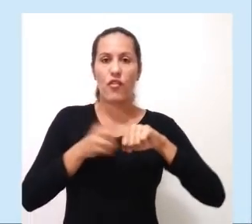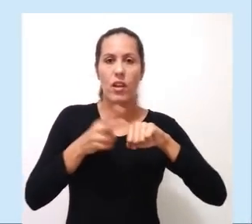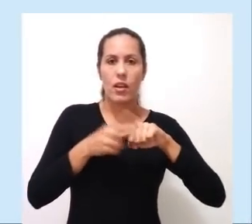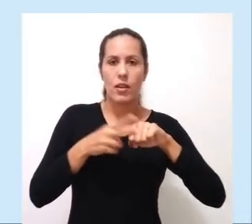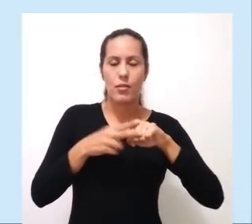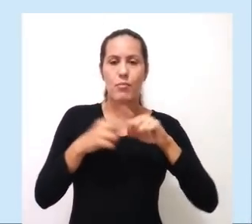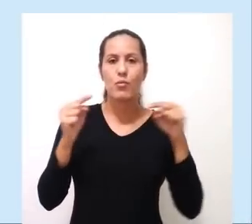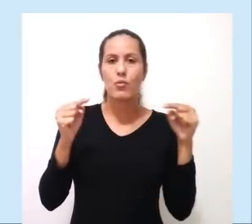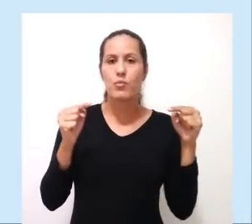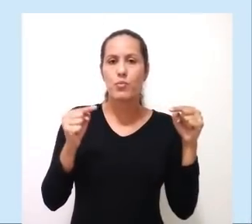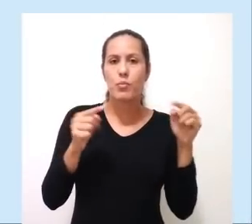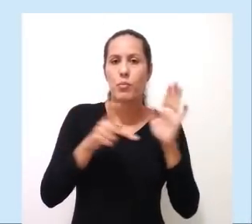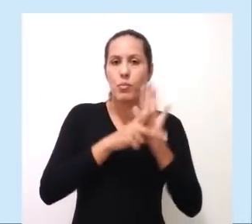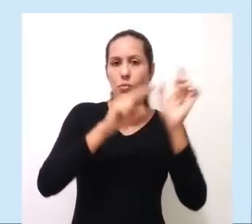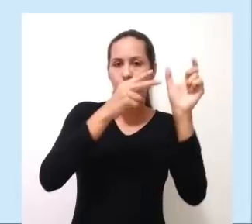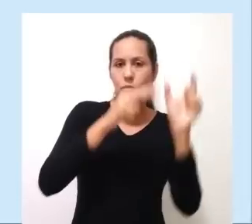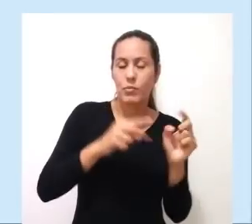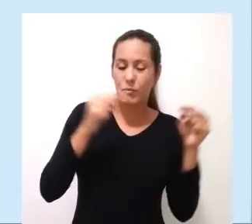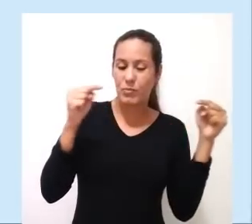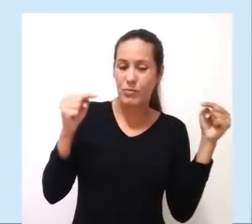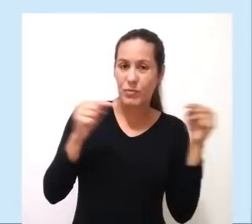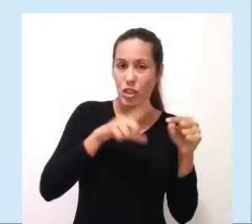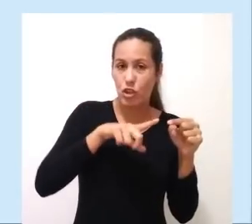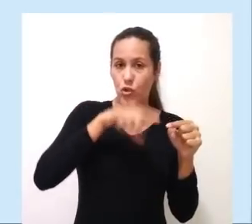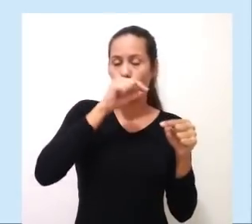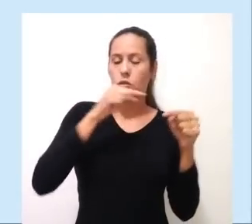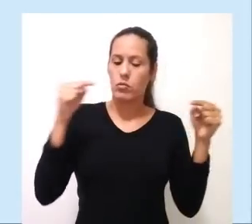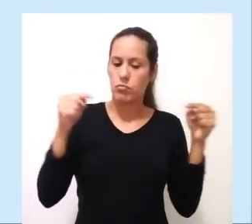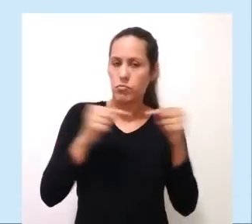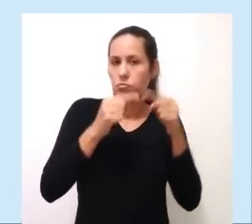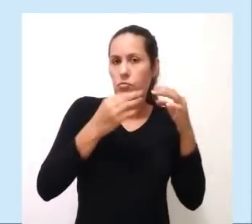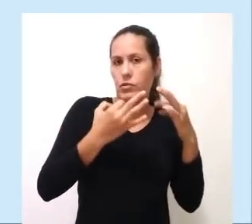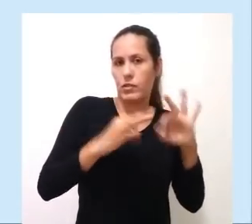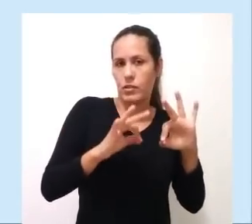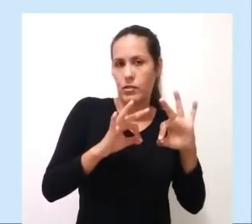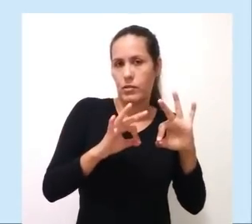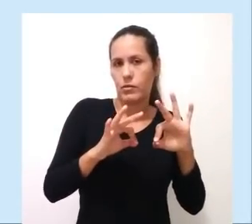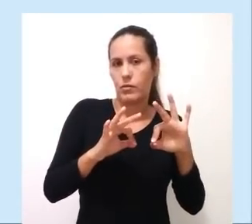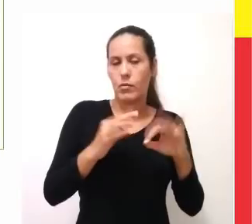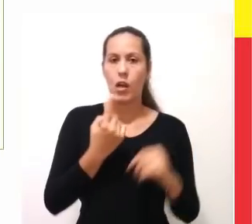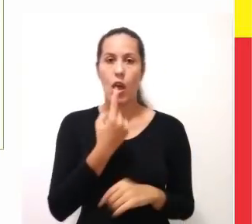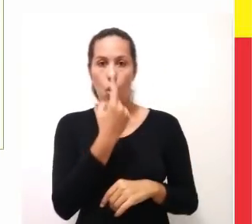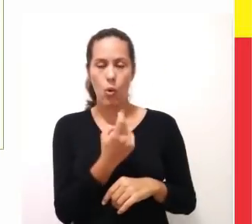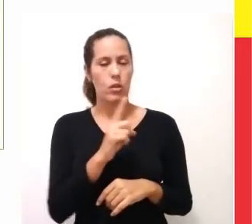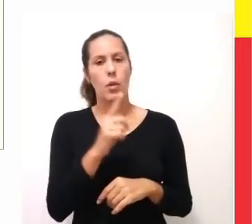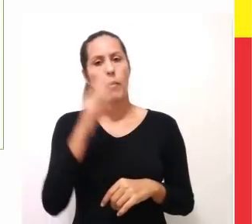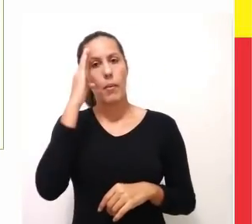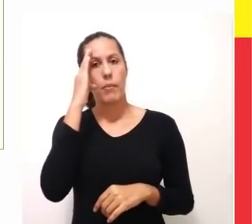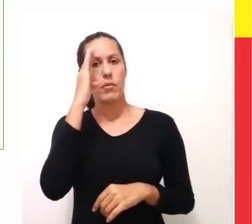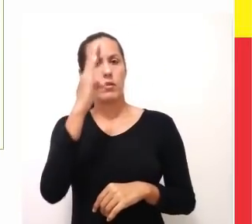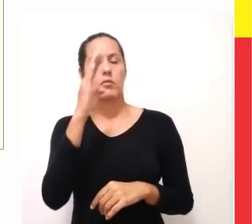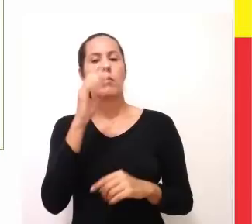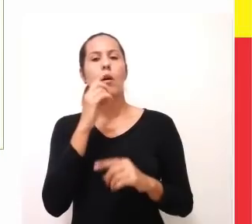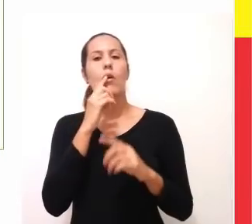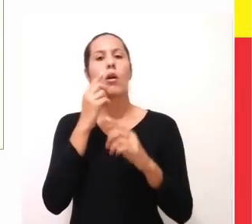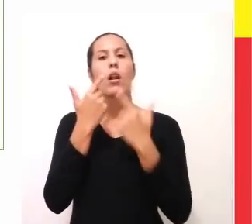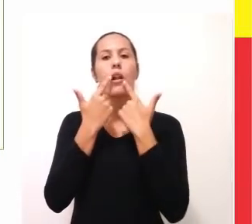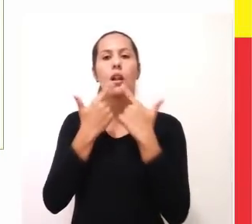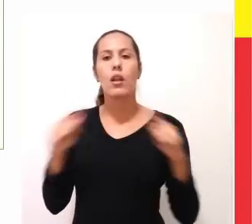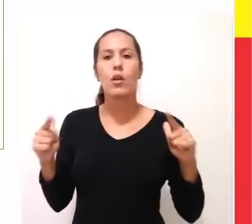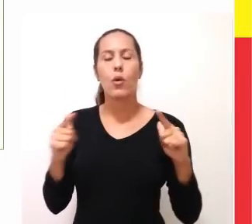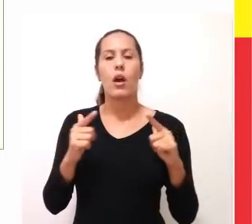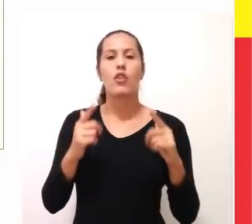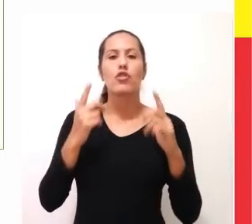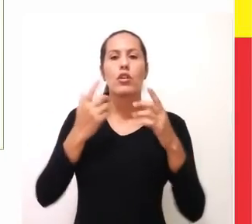geral, como eu falei, o primordial é o tempo no presente. Não o único, é o principal. A linguagem deve ser formal e objetiva, como eu